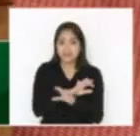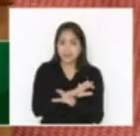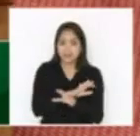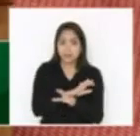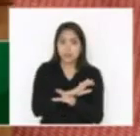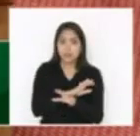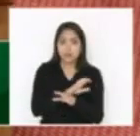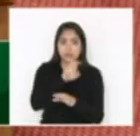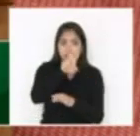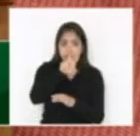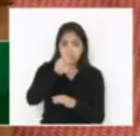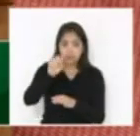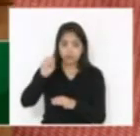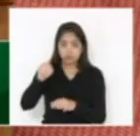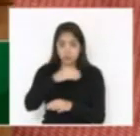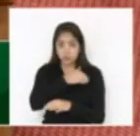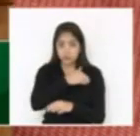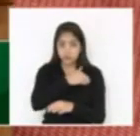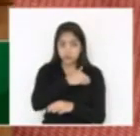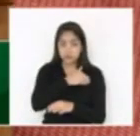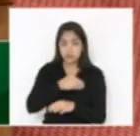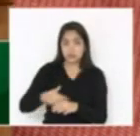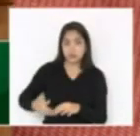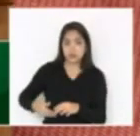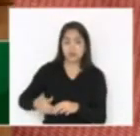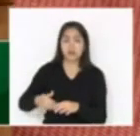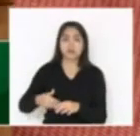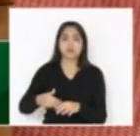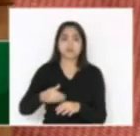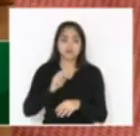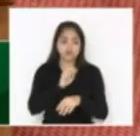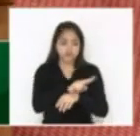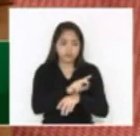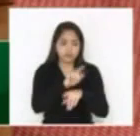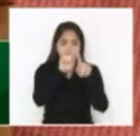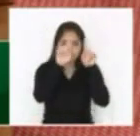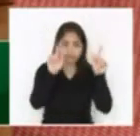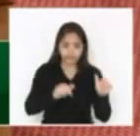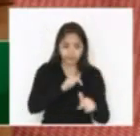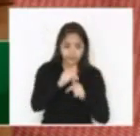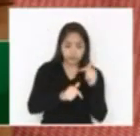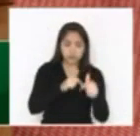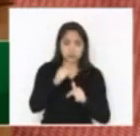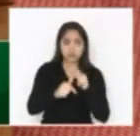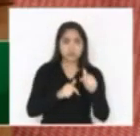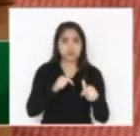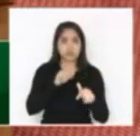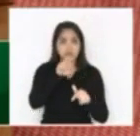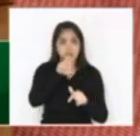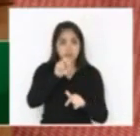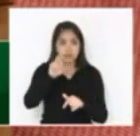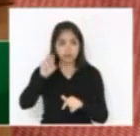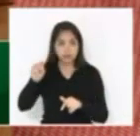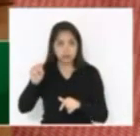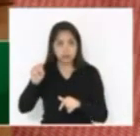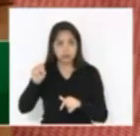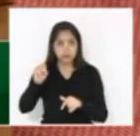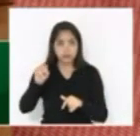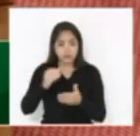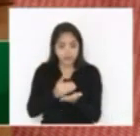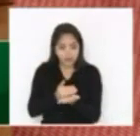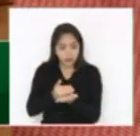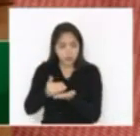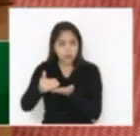governo para implantar as SDR. 500 cargos do governo foram extintos para implantar